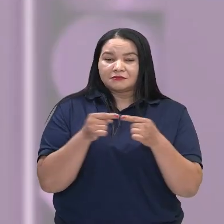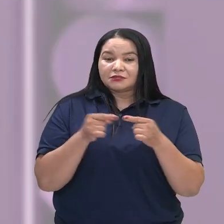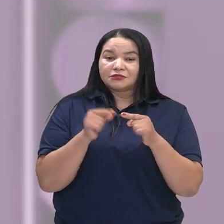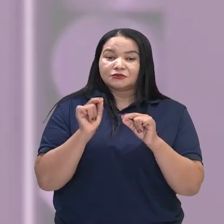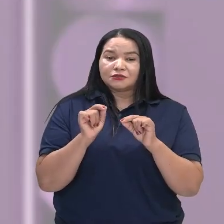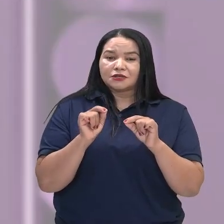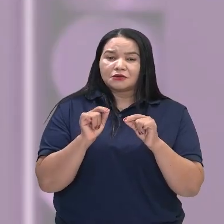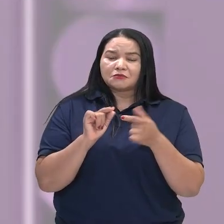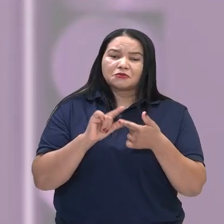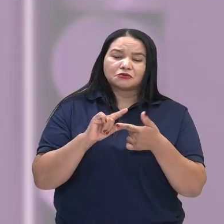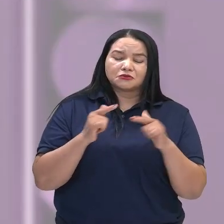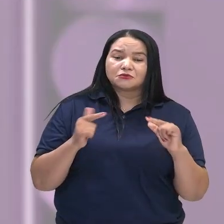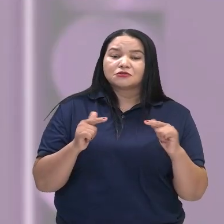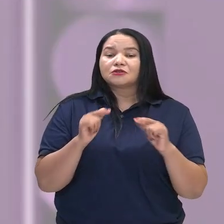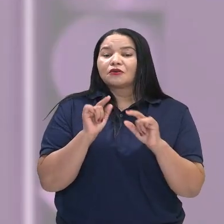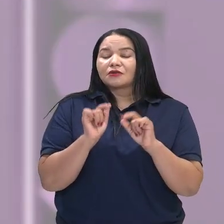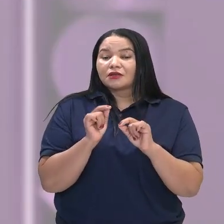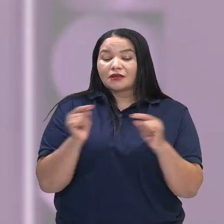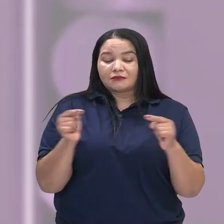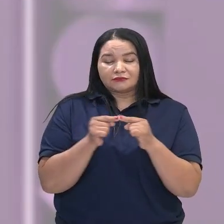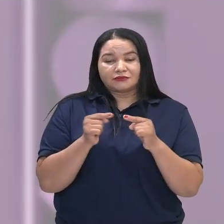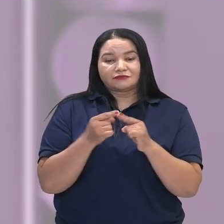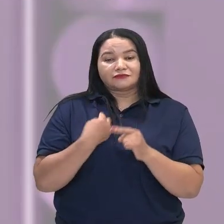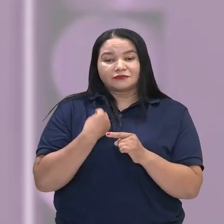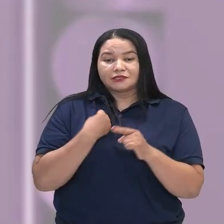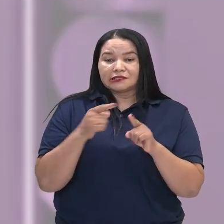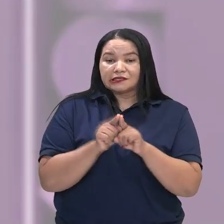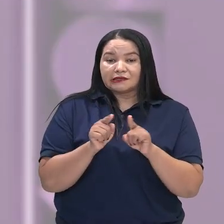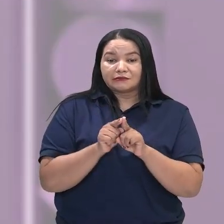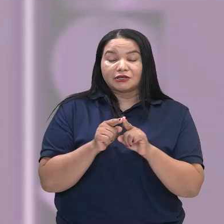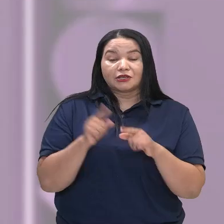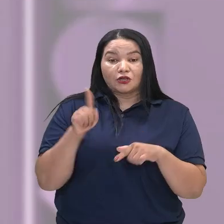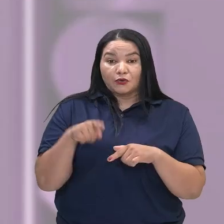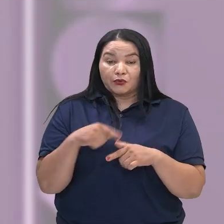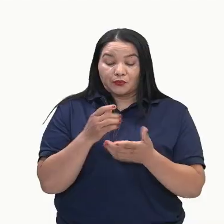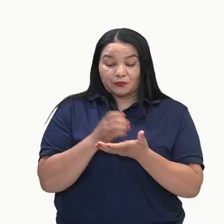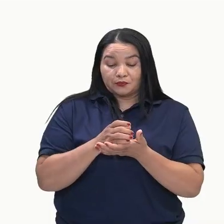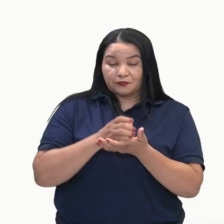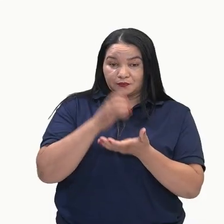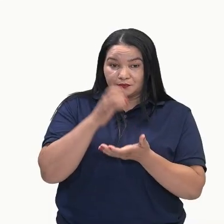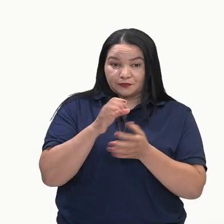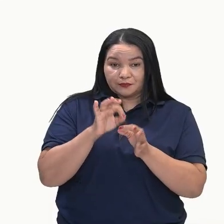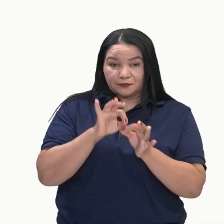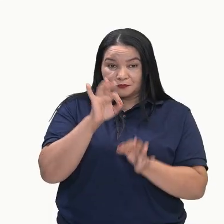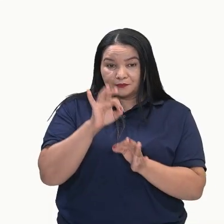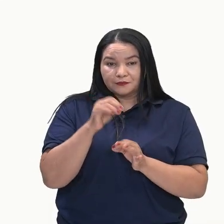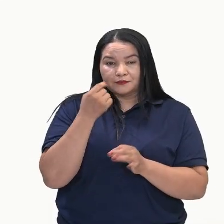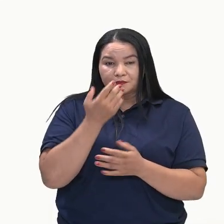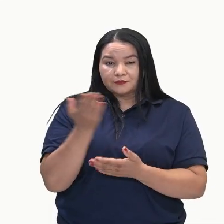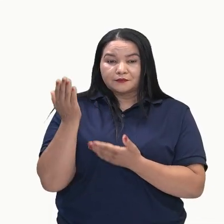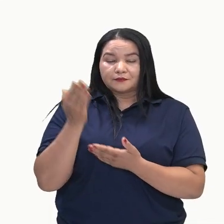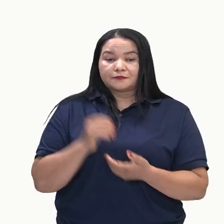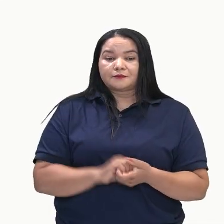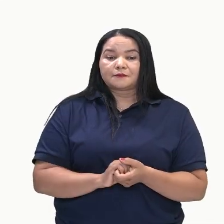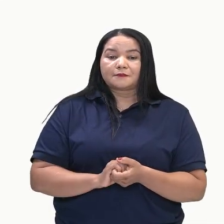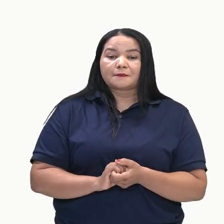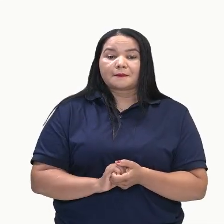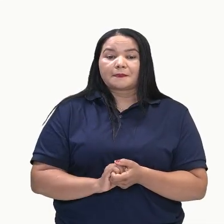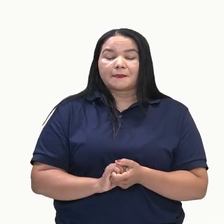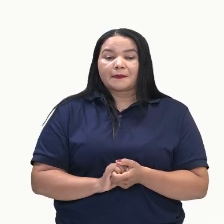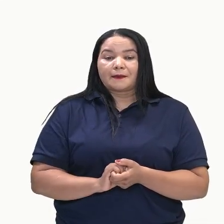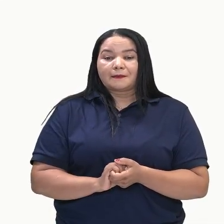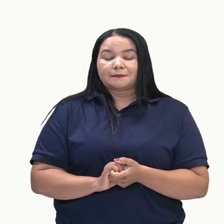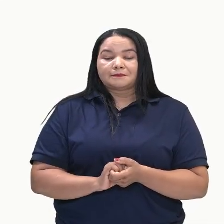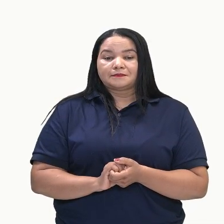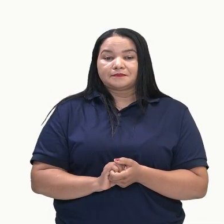geométrica que constantemente faz parte da nossa vida, que é o cilindro reto. Então acompanhe aí a leitura da definição de um cilindro reto para que a gente